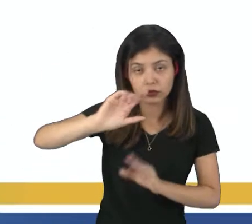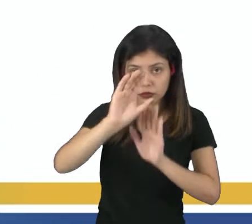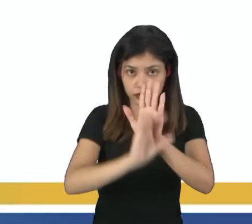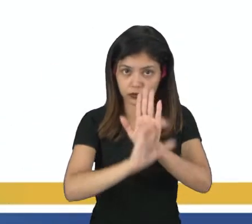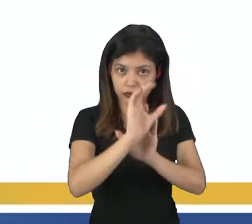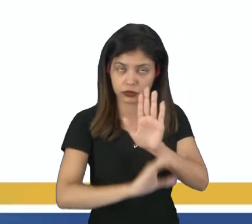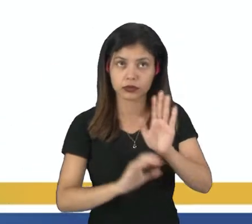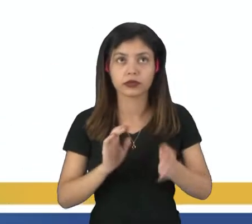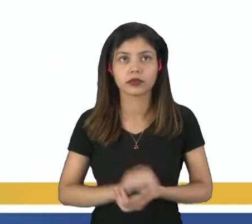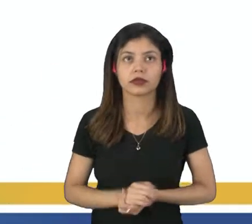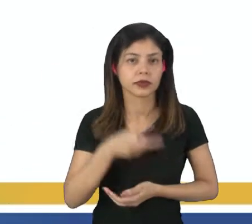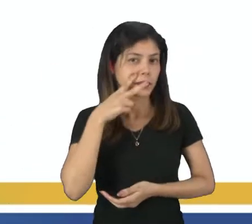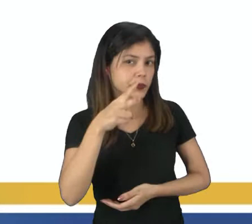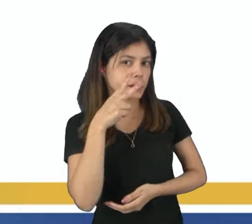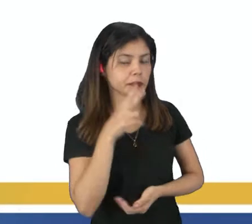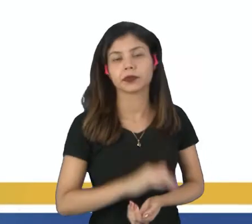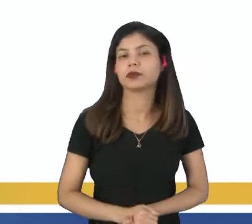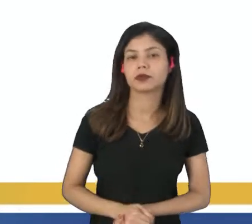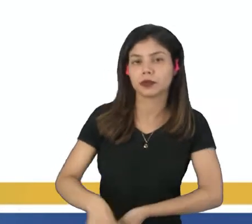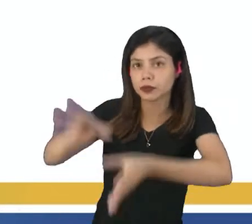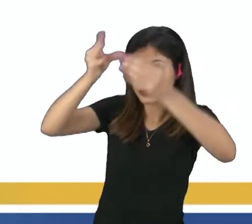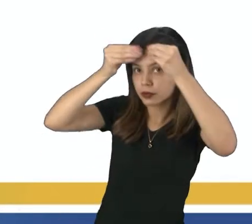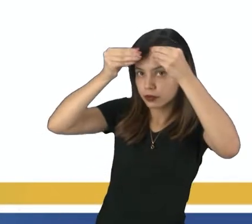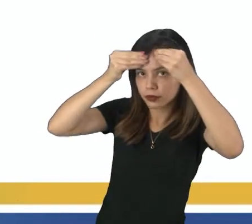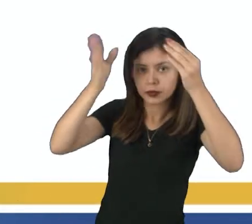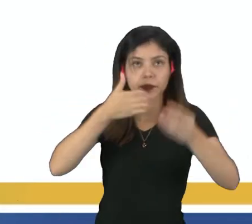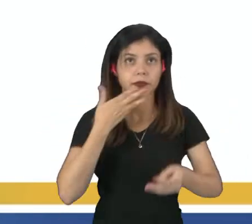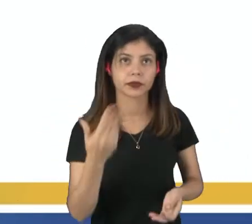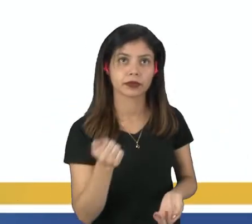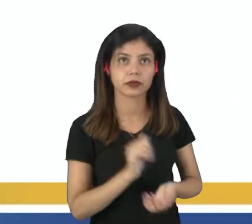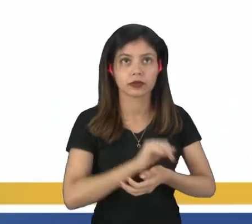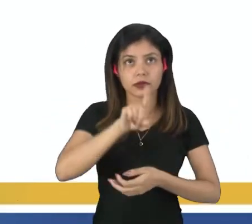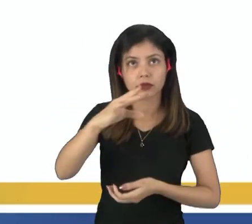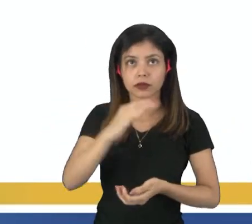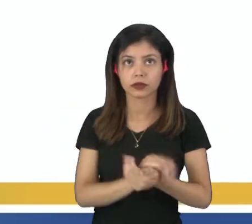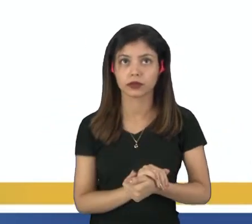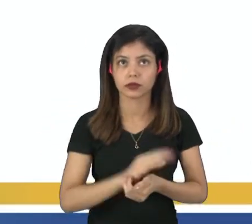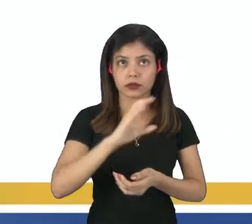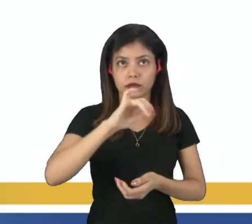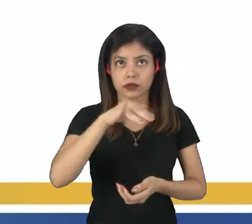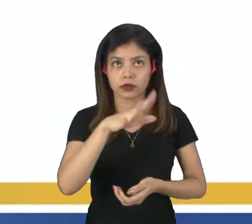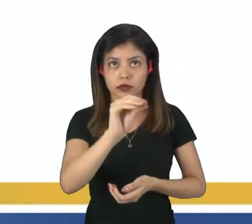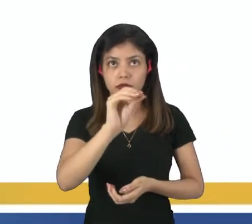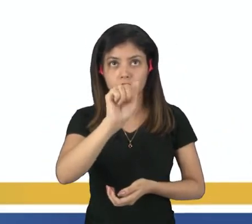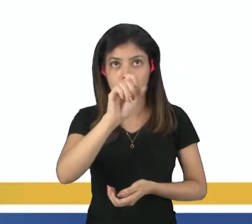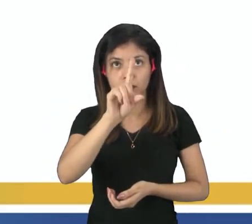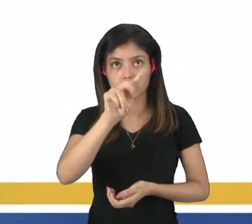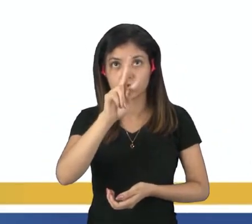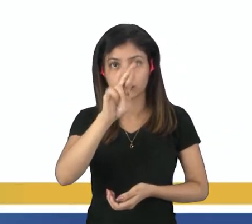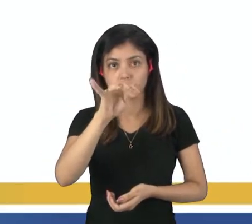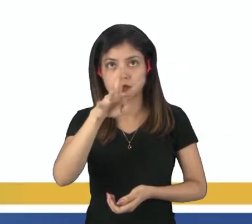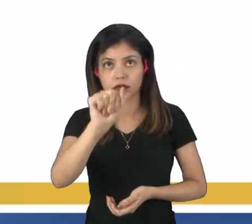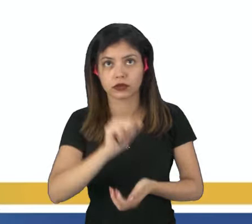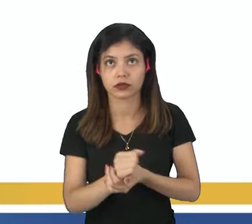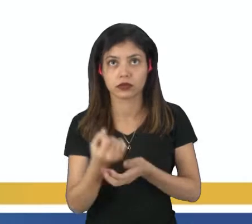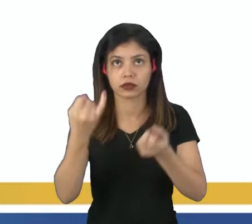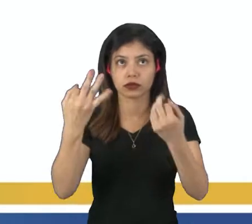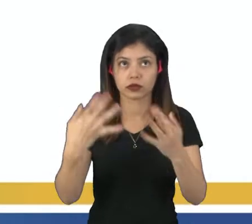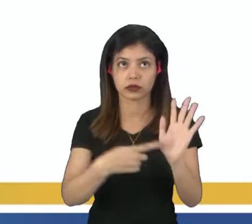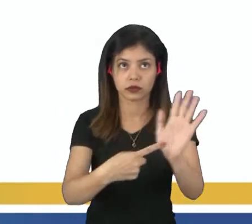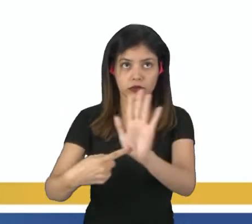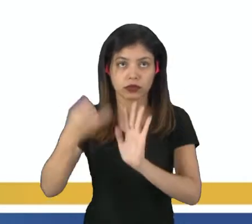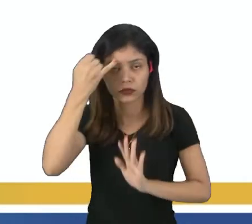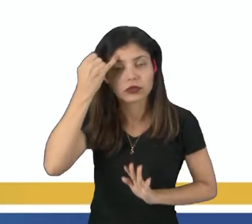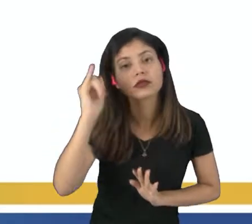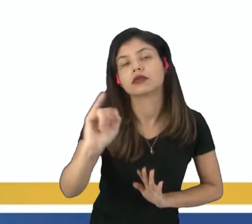conceito, para você poder frisar bastante. É classificado como uma conjunção adversativa, que exprime a